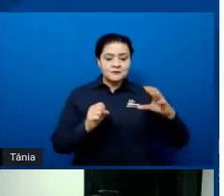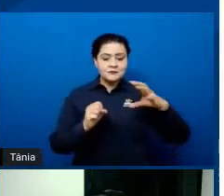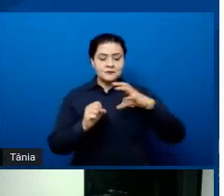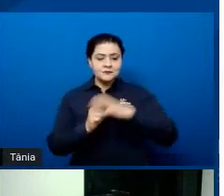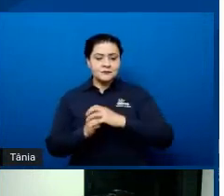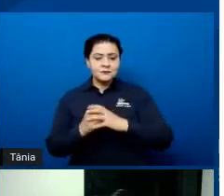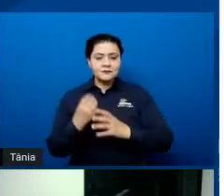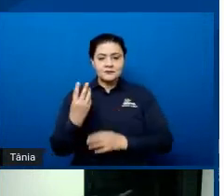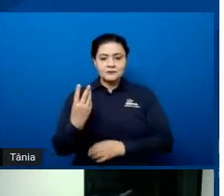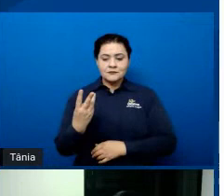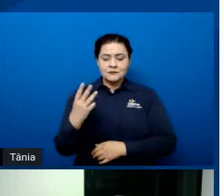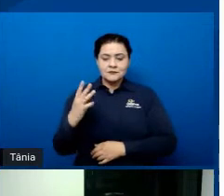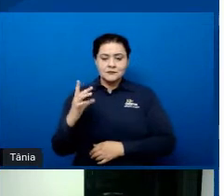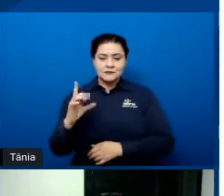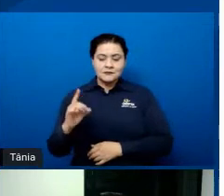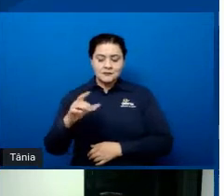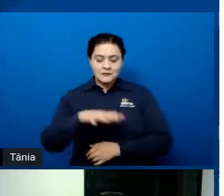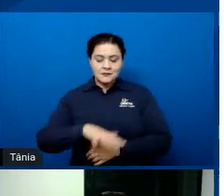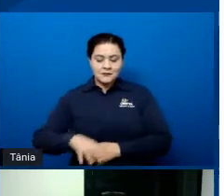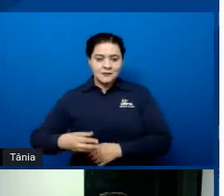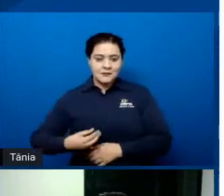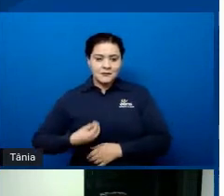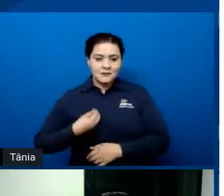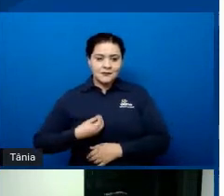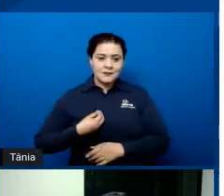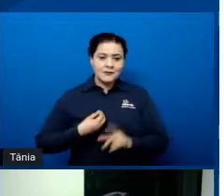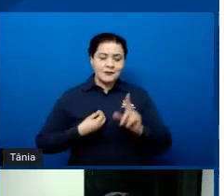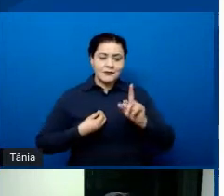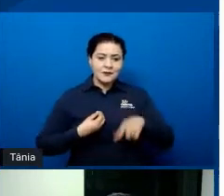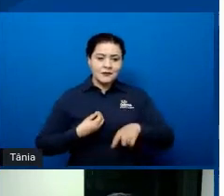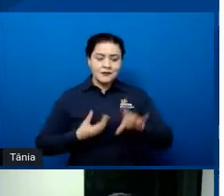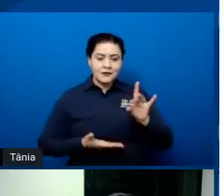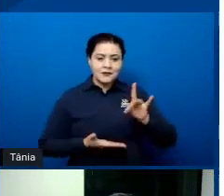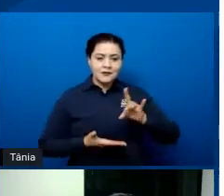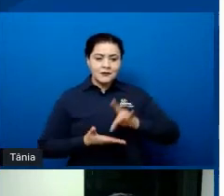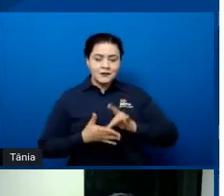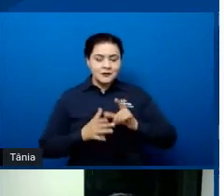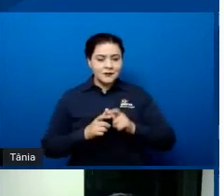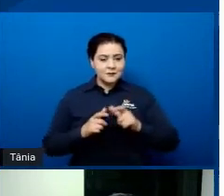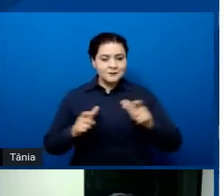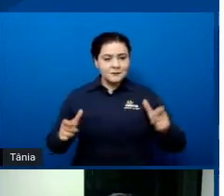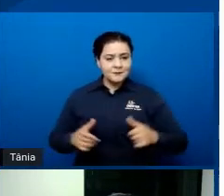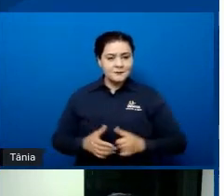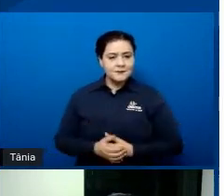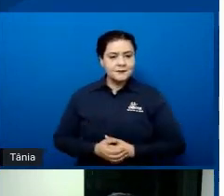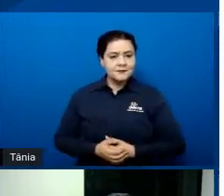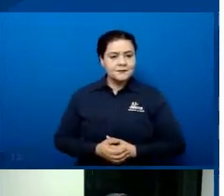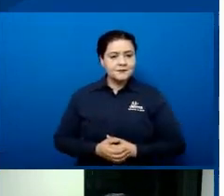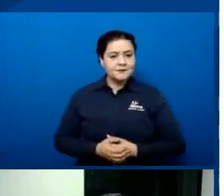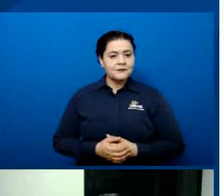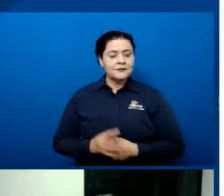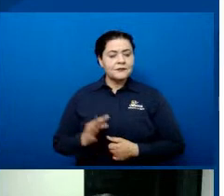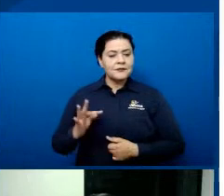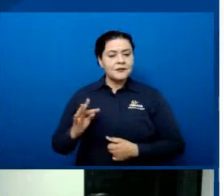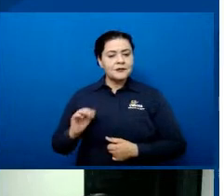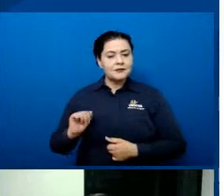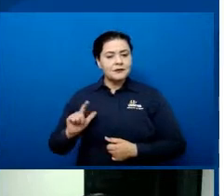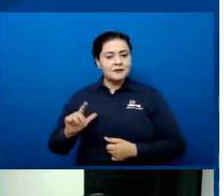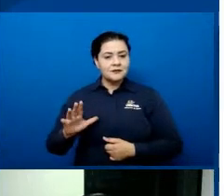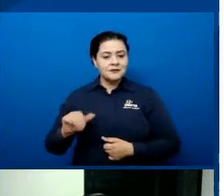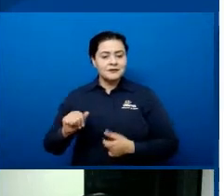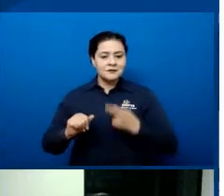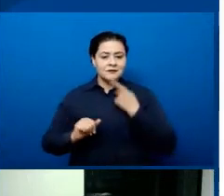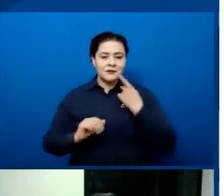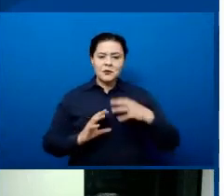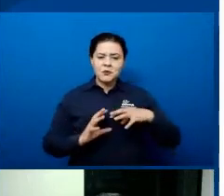ambiente que você estava, né? Isso é realidade aumentada. Oi? Ó, a Thalita, ela fala assim, ó, boa noite. Em um mundo